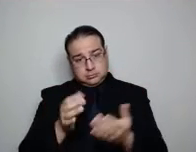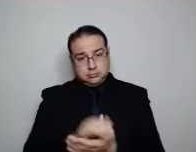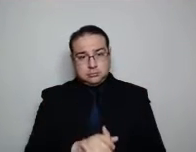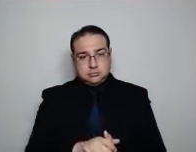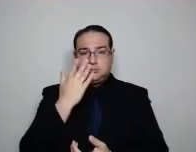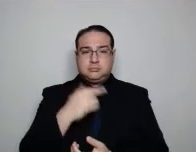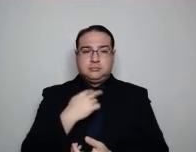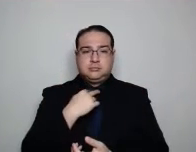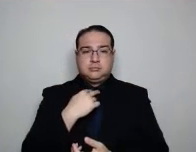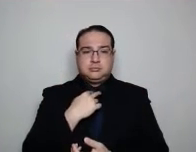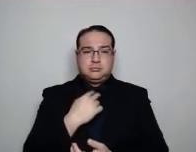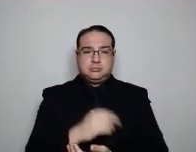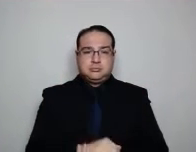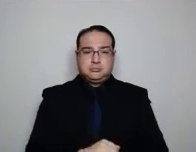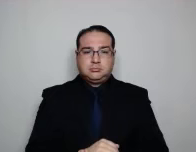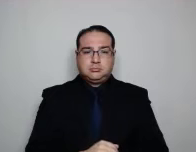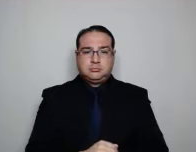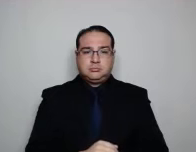ficar